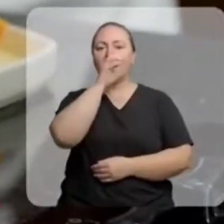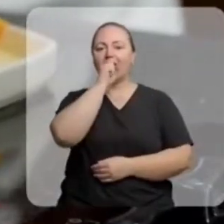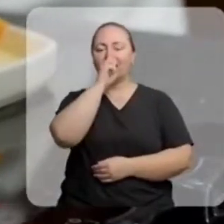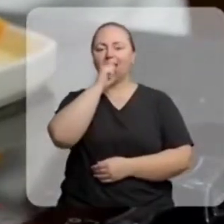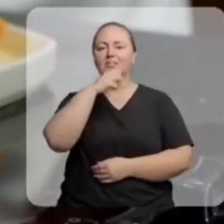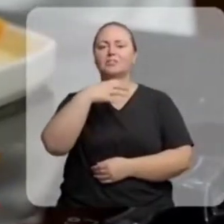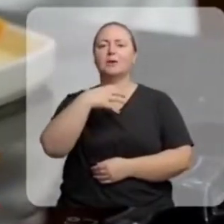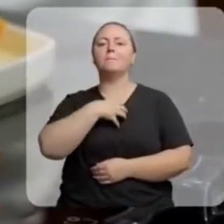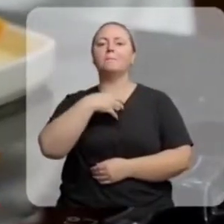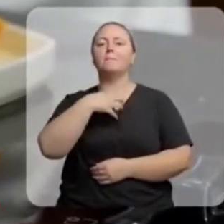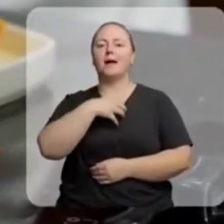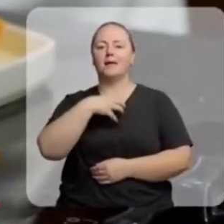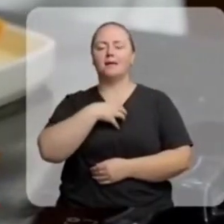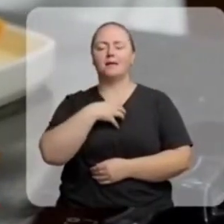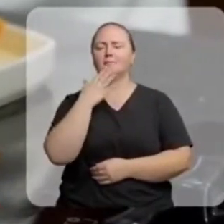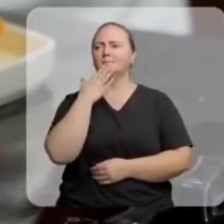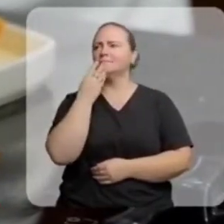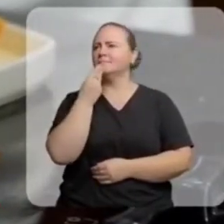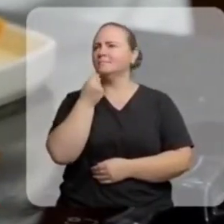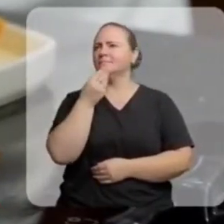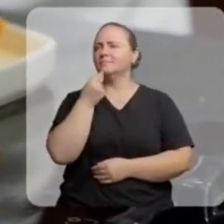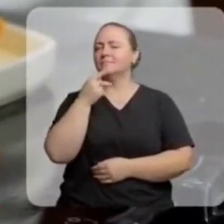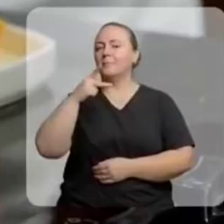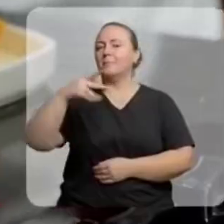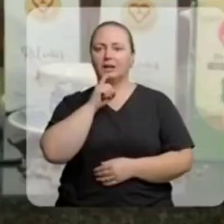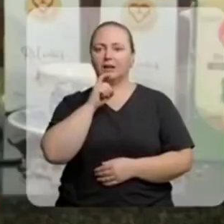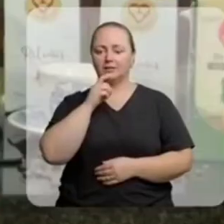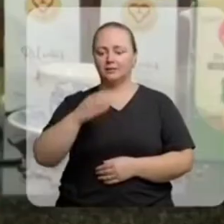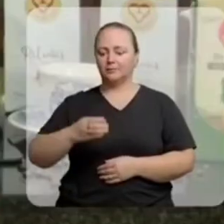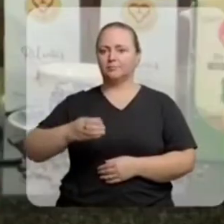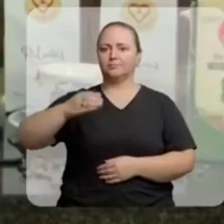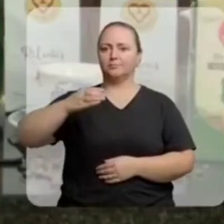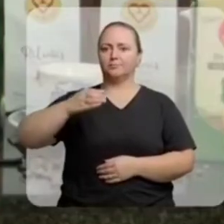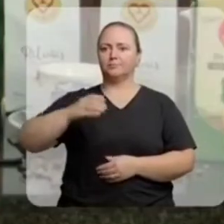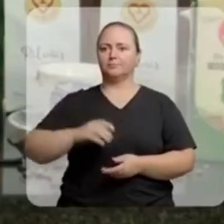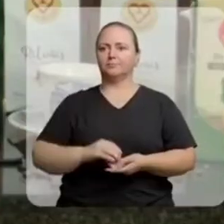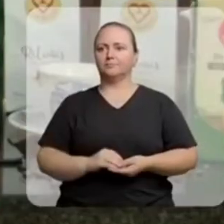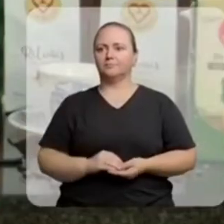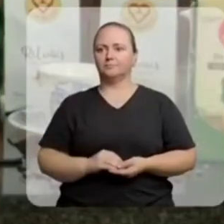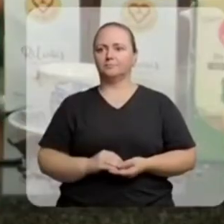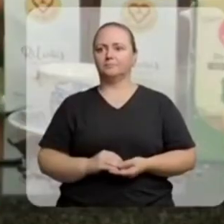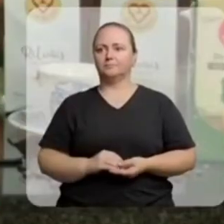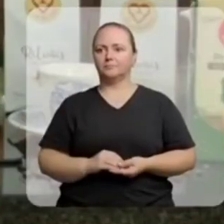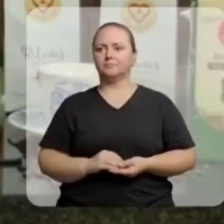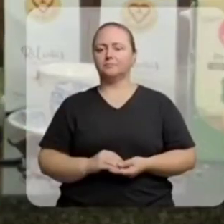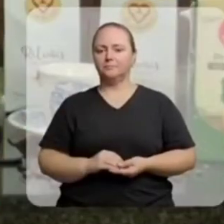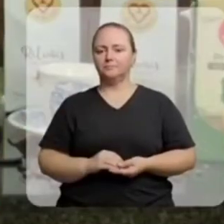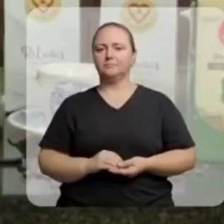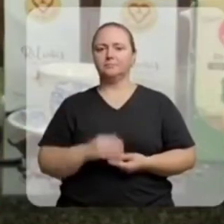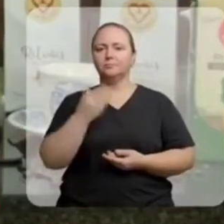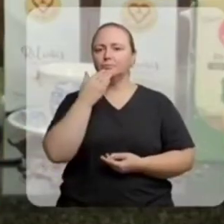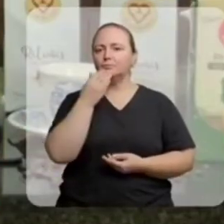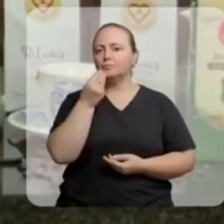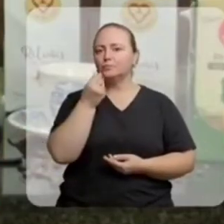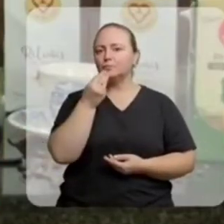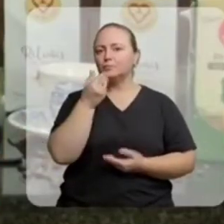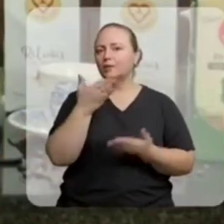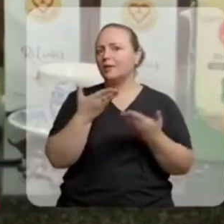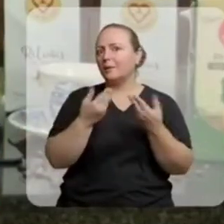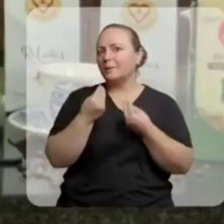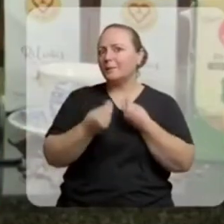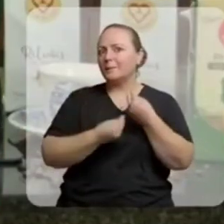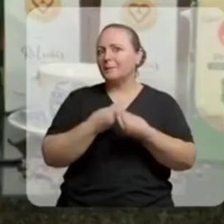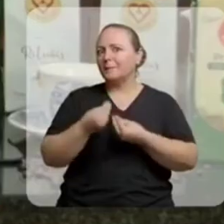super saborosa, gente. Tá em promoção na Cooper, tá? Vamos degustar, Júnior? Vamos Podemos? Ver qual é o resultado agora. Vamos ver.